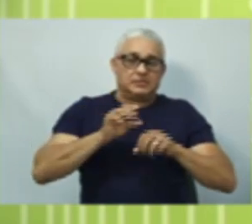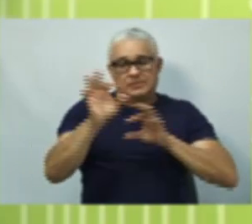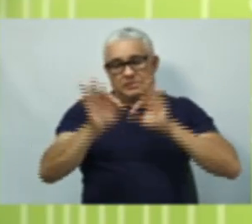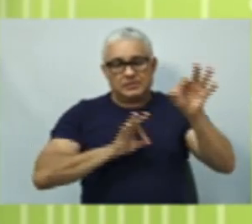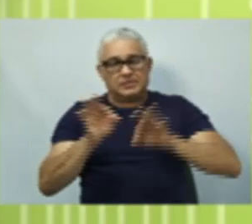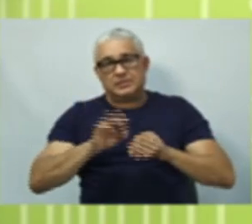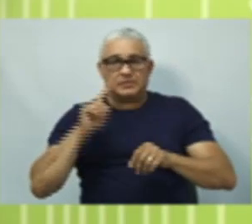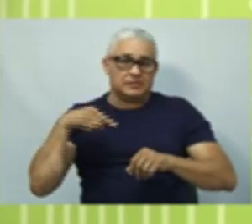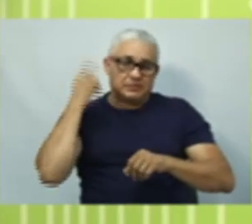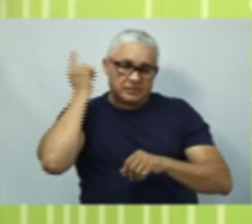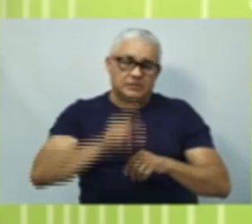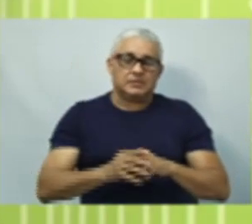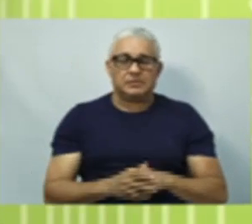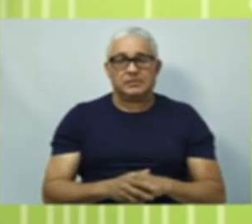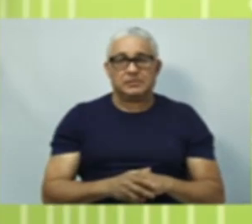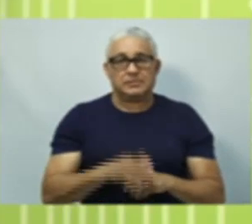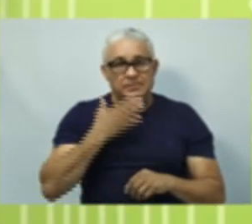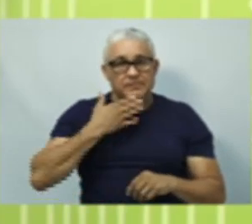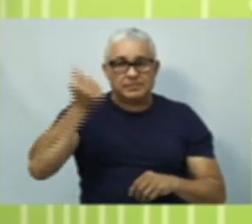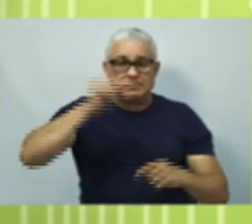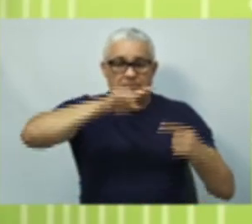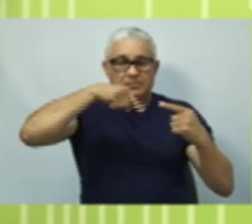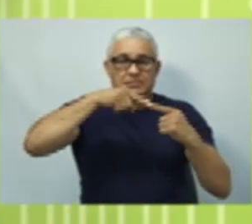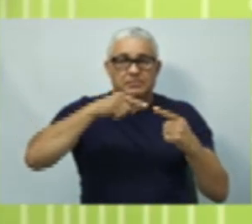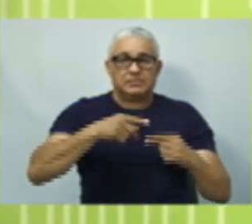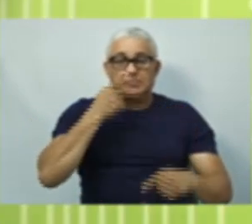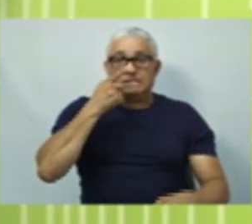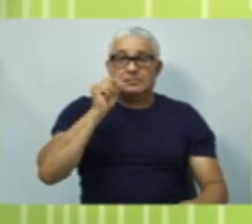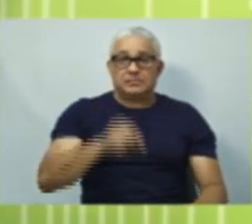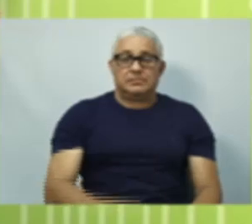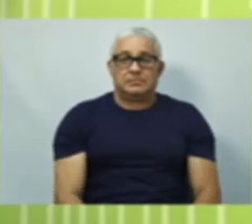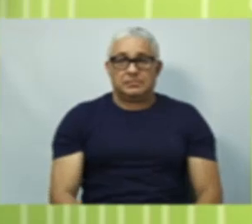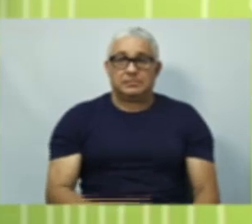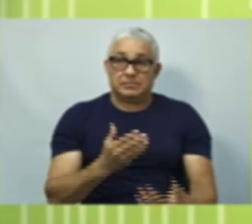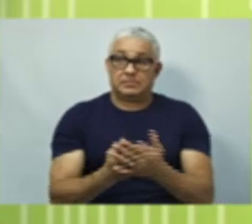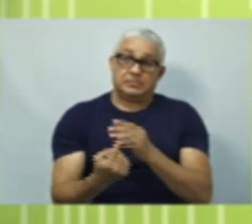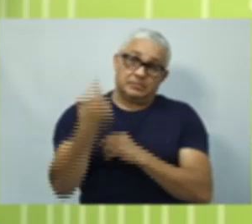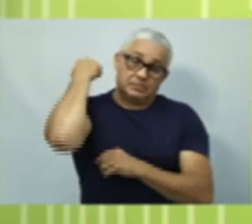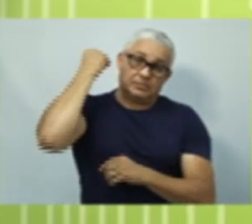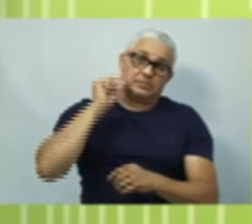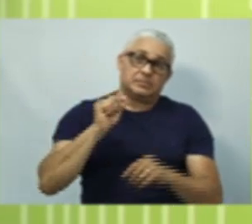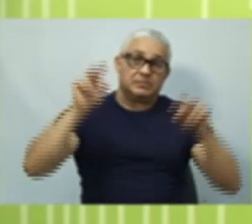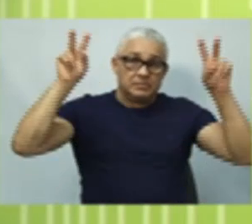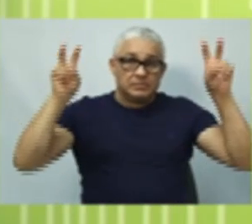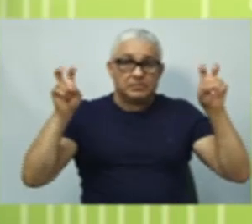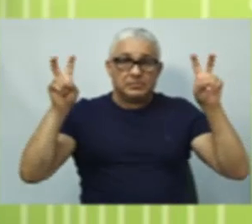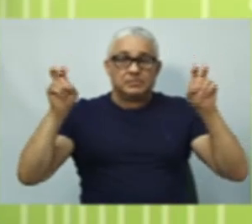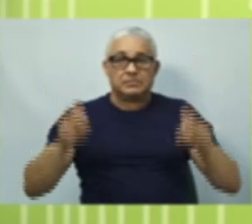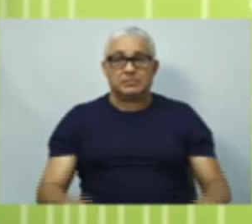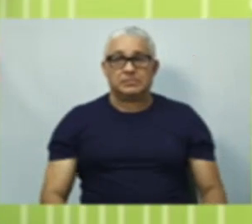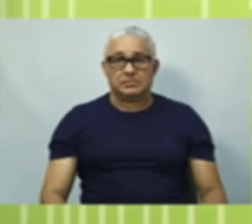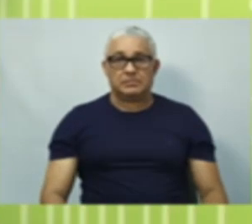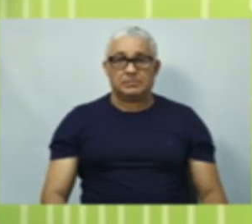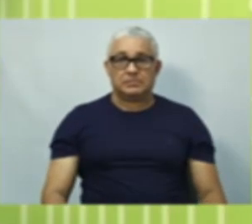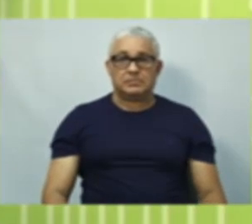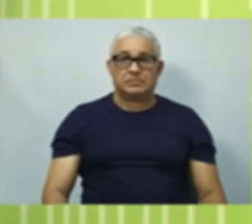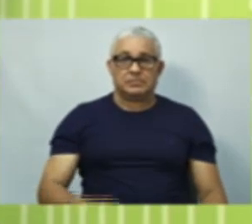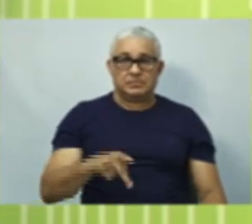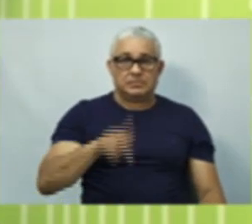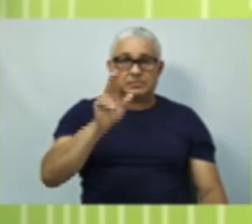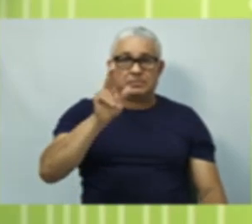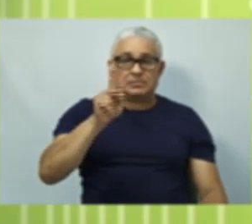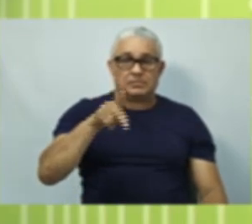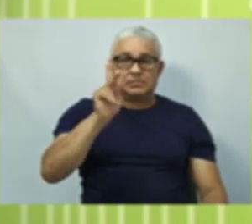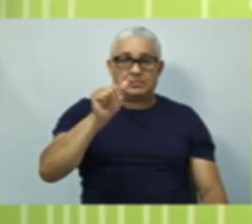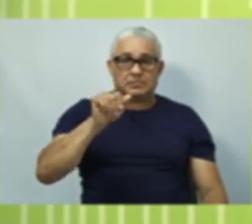para a gente estar alcançando o melhor objetivo. Nós falamos na aula passada sobre o método Kaizen, que